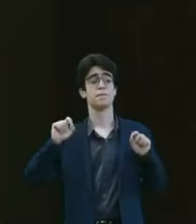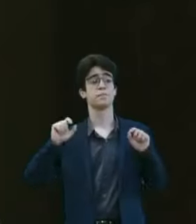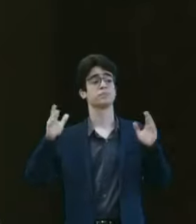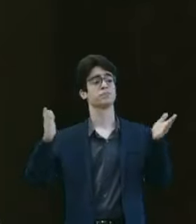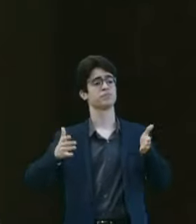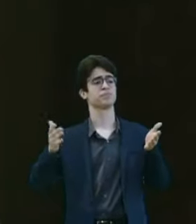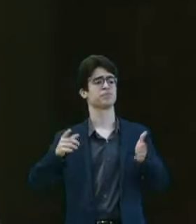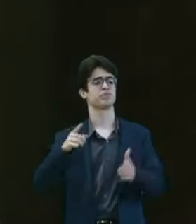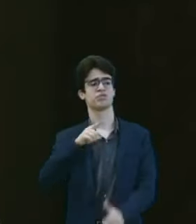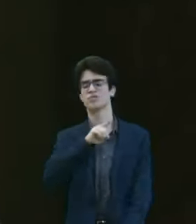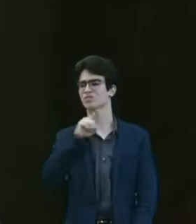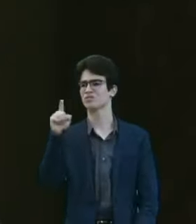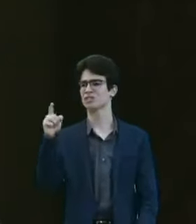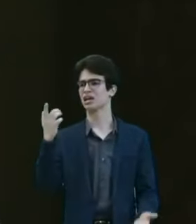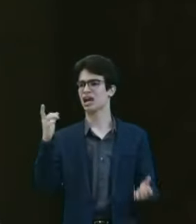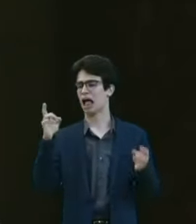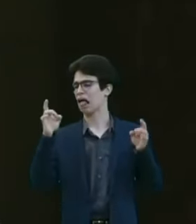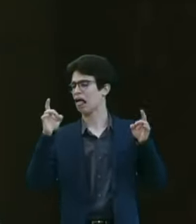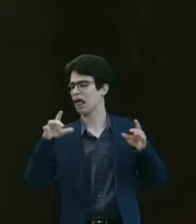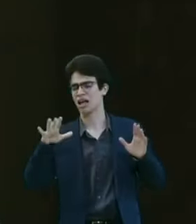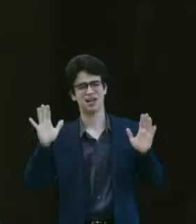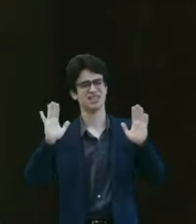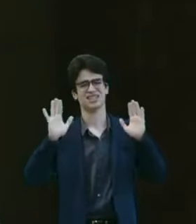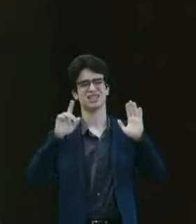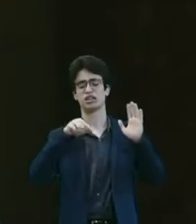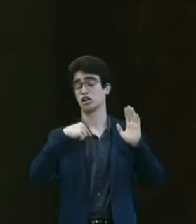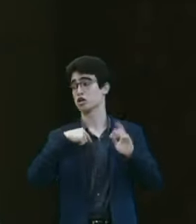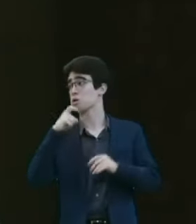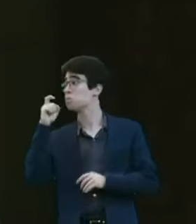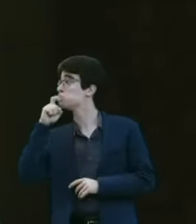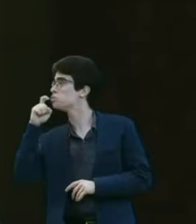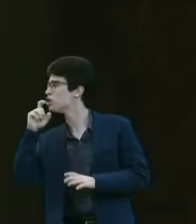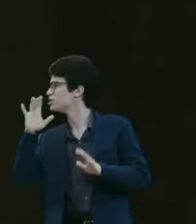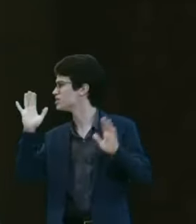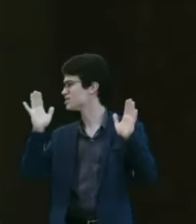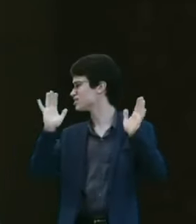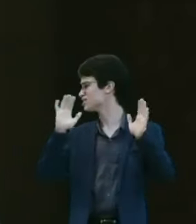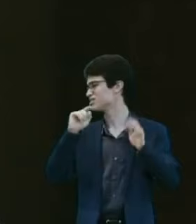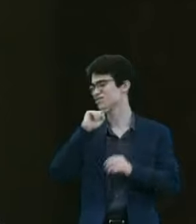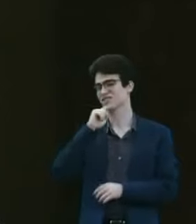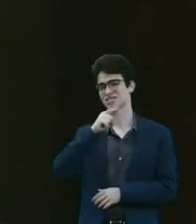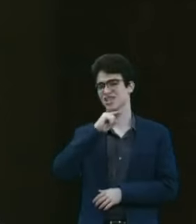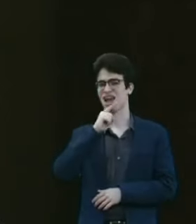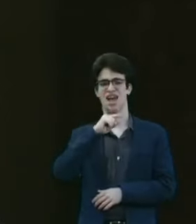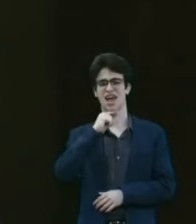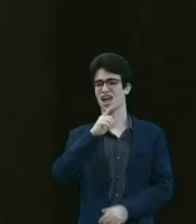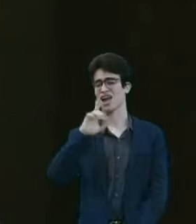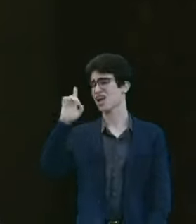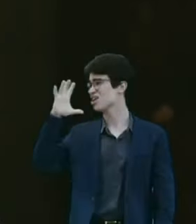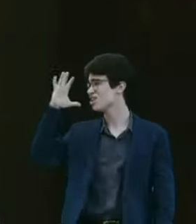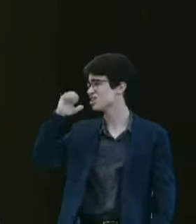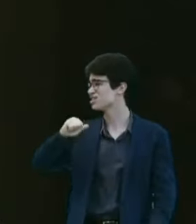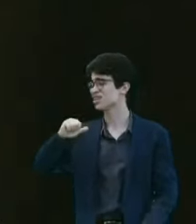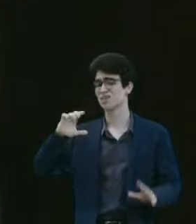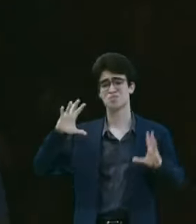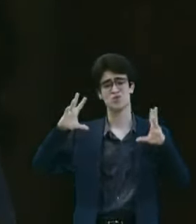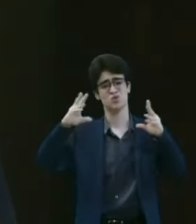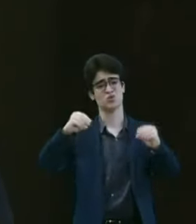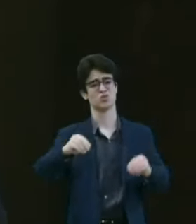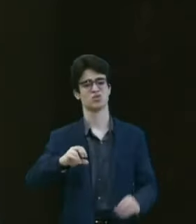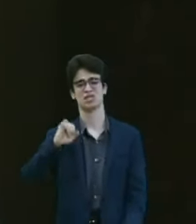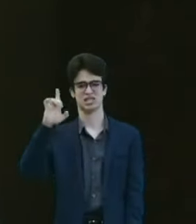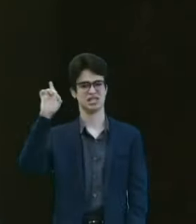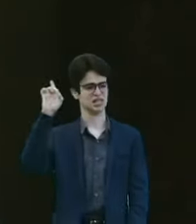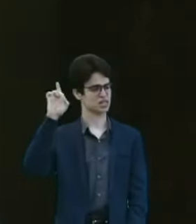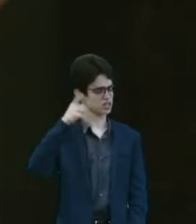não levanta a guarda. Não tenta mentir para Deus, porque não dá. Ele sabe de todas as coisas. E se Ele está batendo